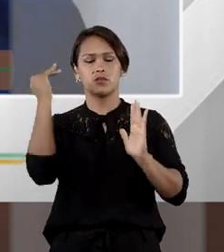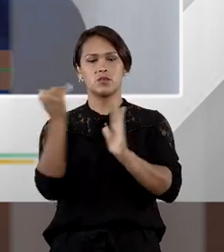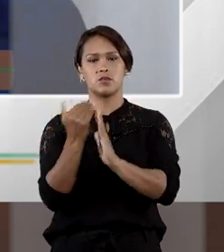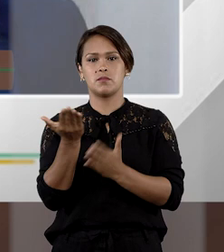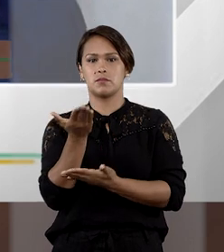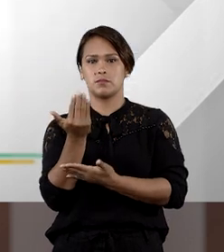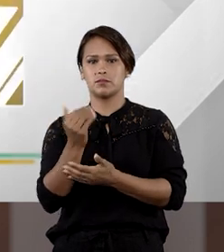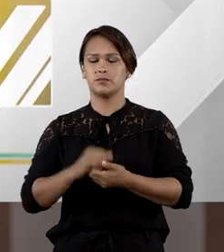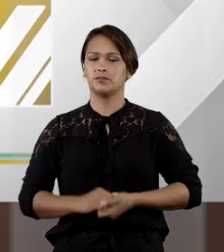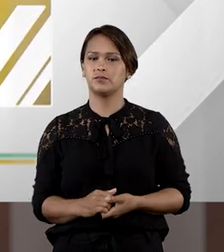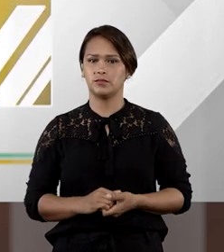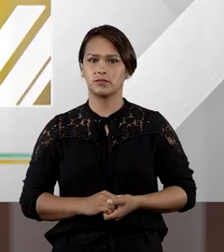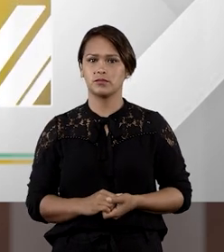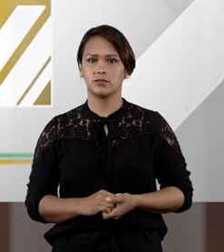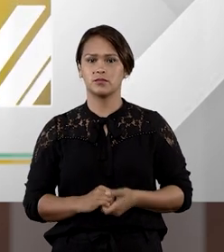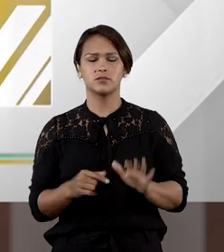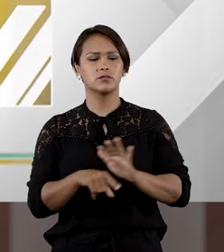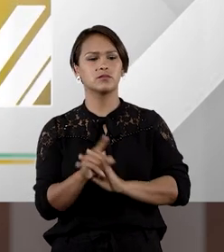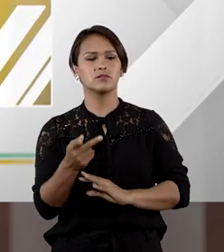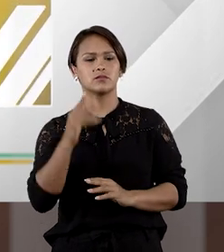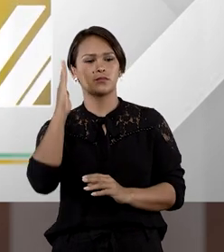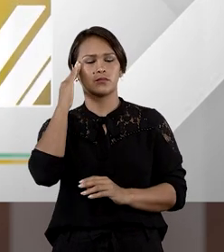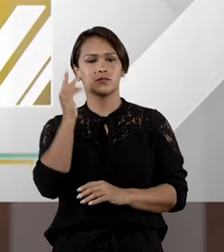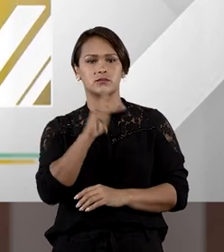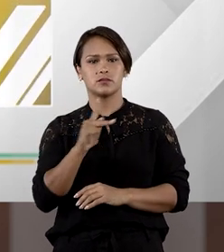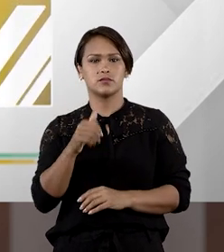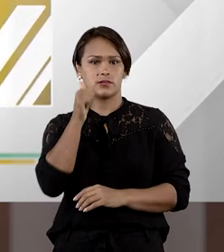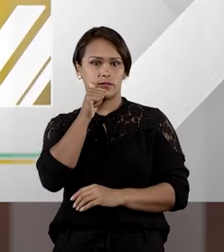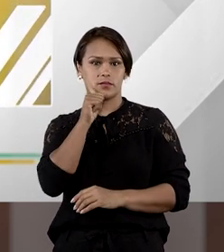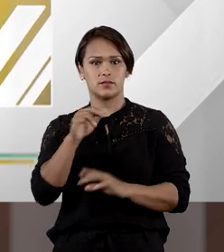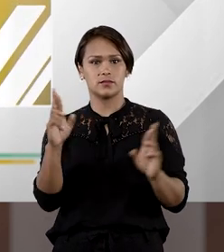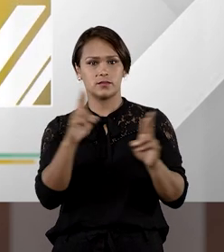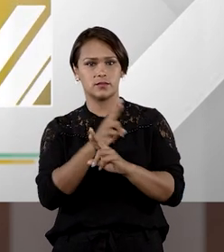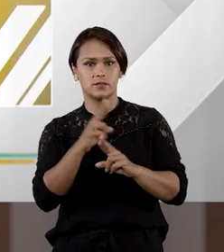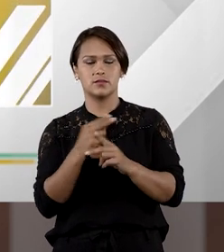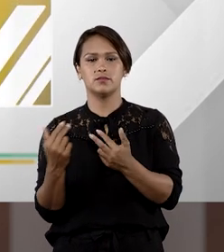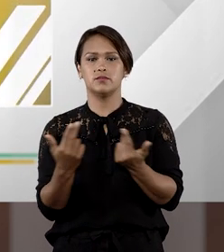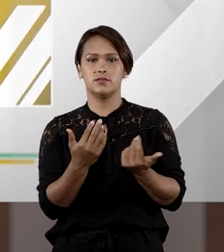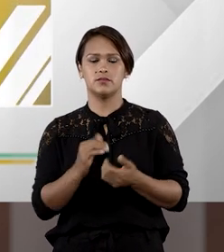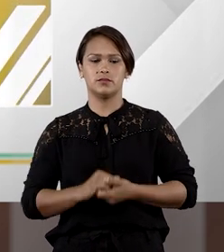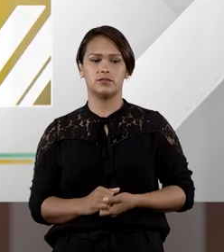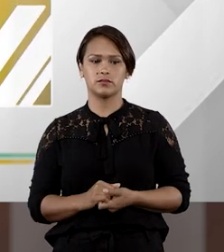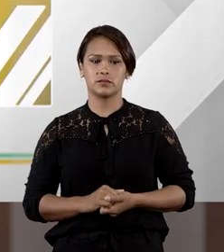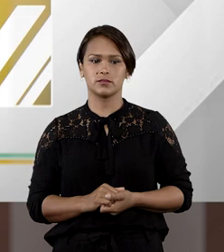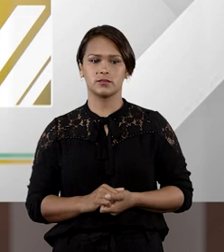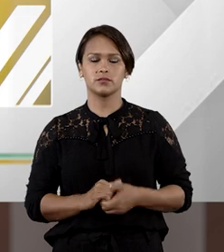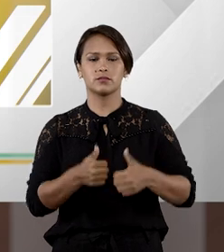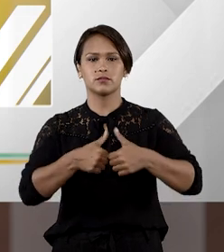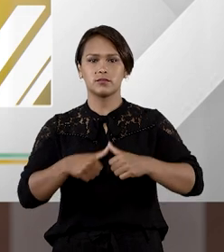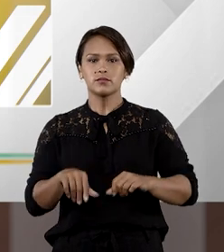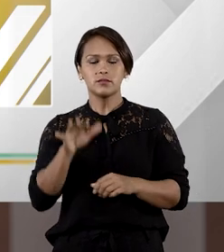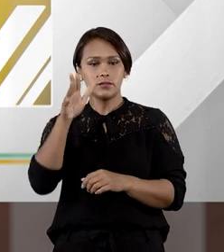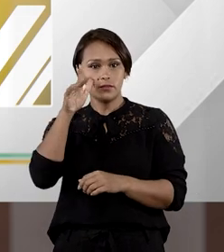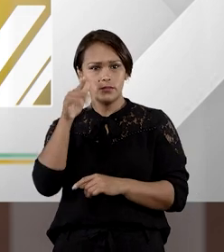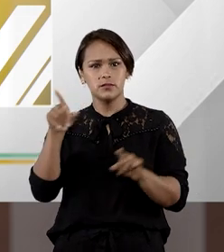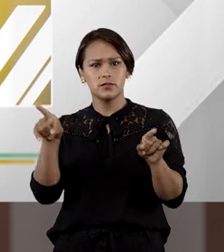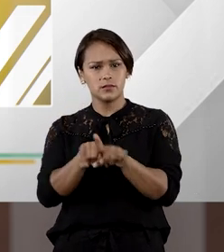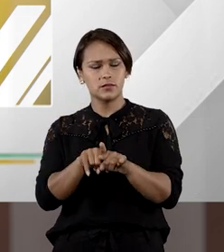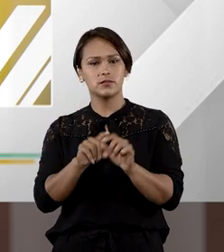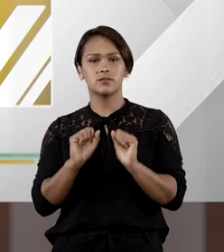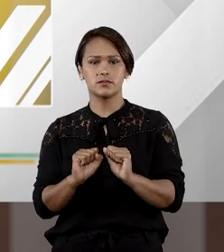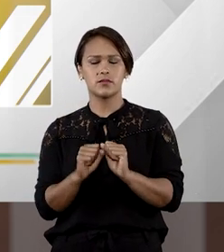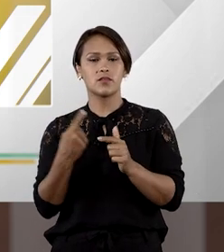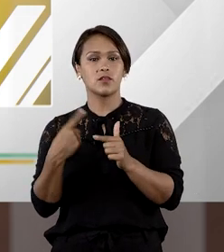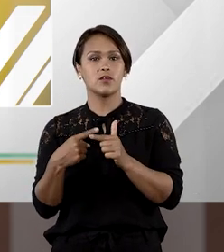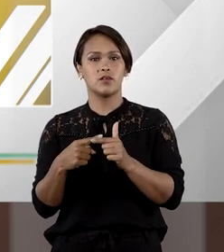alimentar. Qual o seu posicionamento, professora Fernanda, em relação a esse assunto? Então, é bem curioso esse posicionamento,